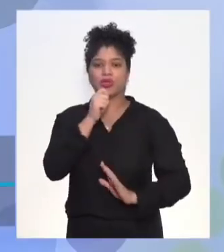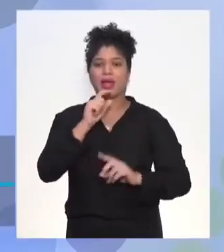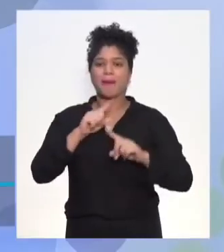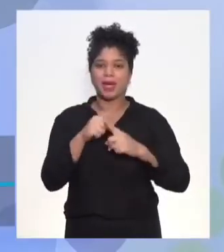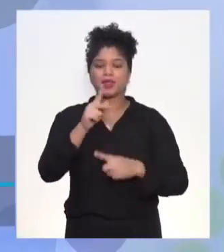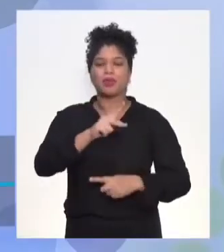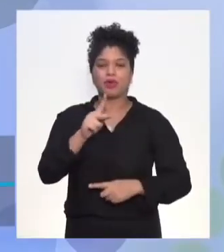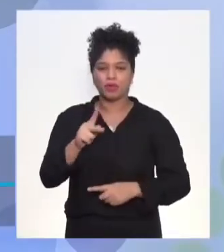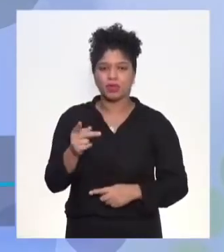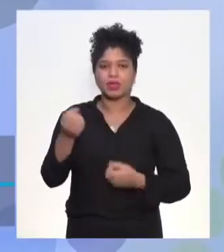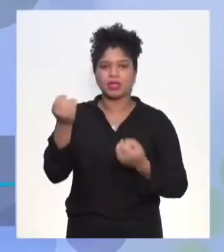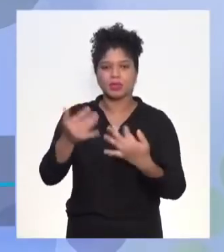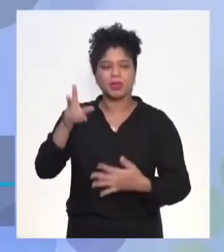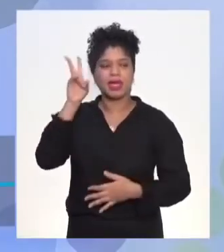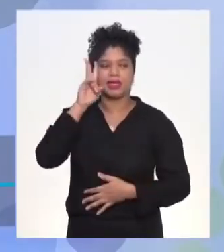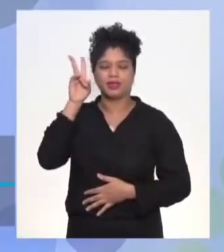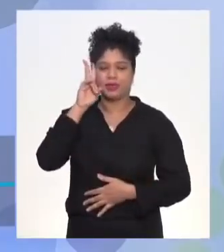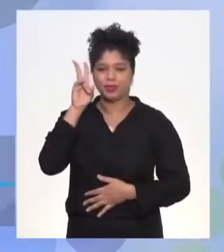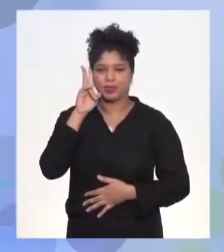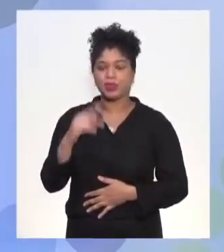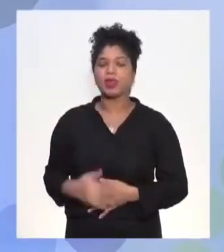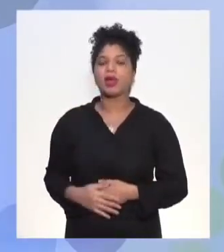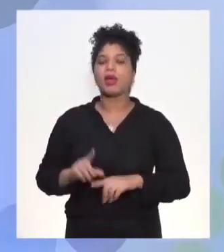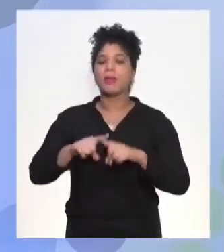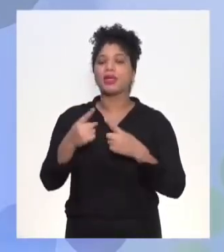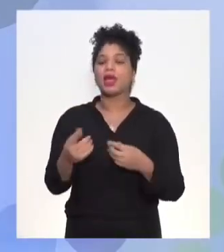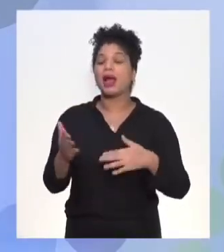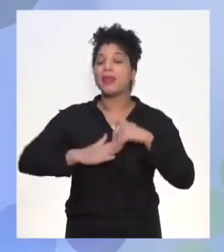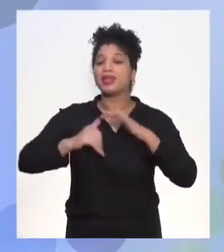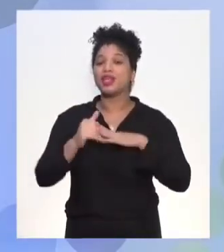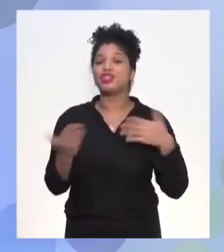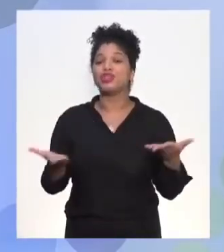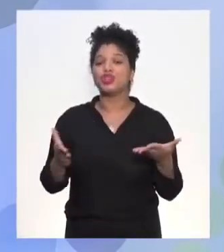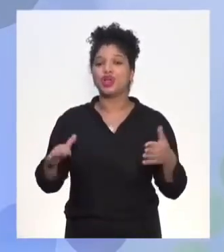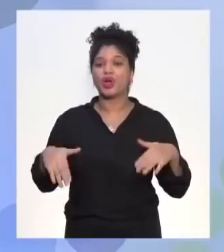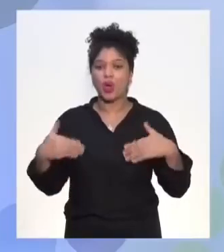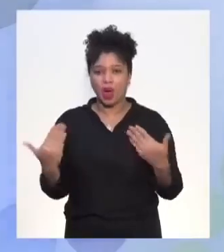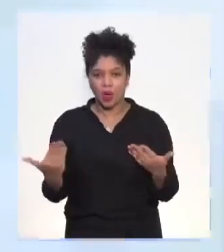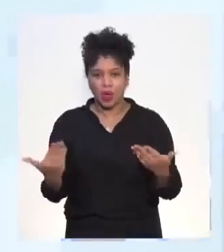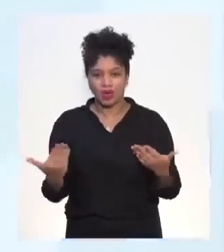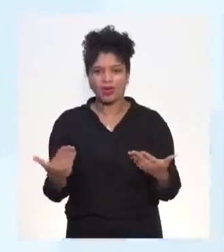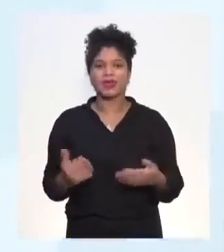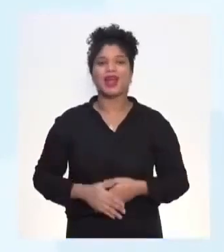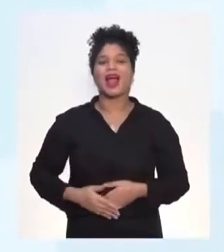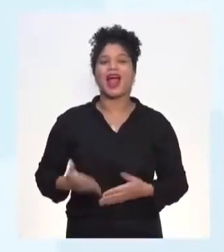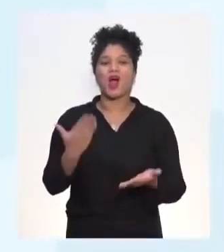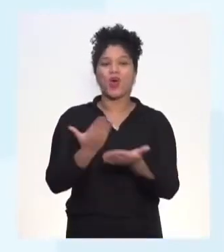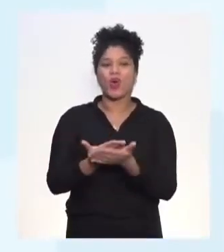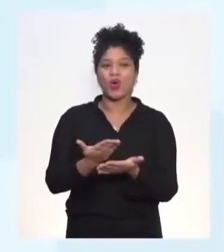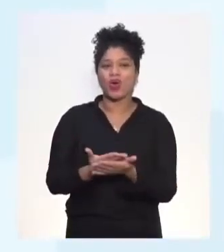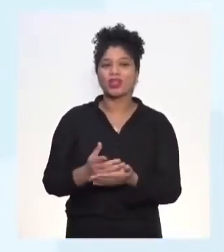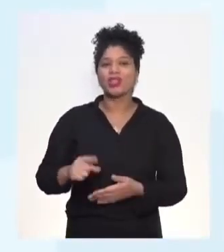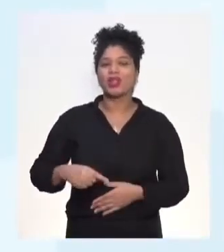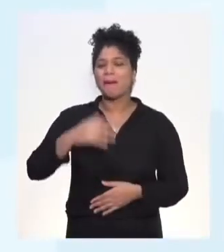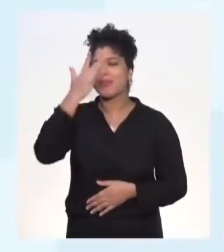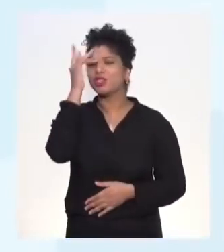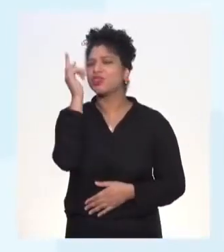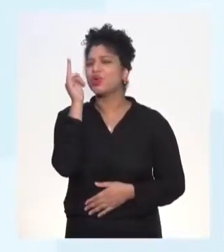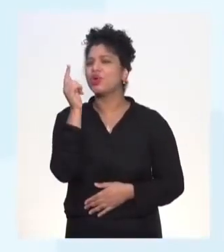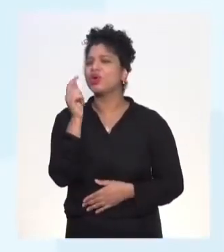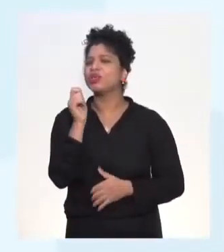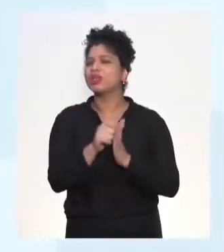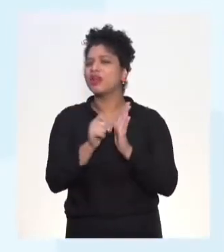falar de histórias, narrativas, qual é a habilidade, quais são os objetivos da aula de hoje? Vamos lá, né? A aula, alguém escreveu